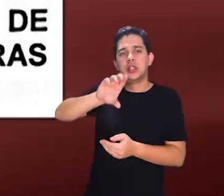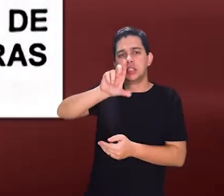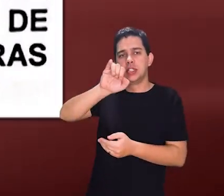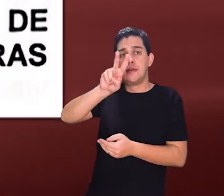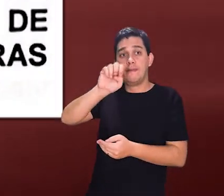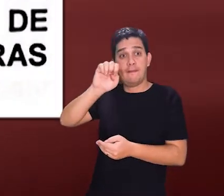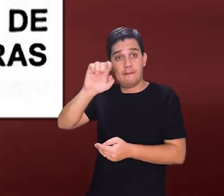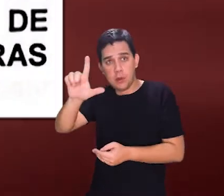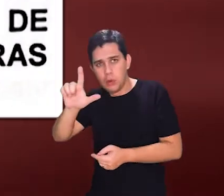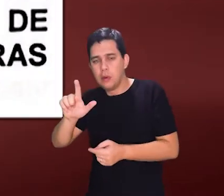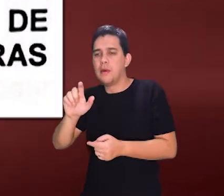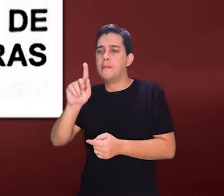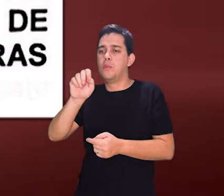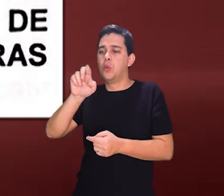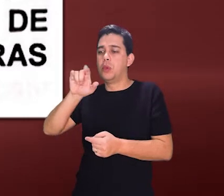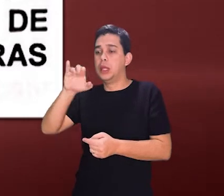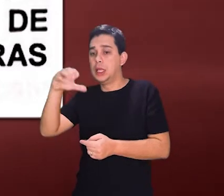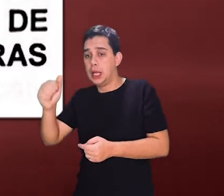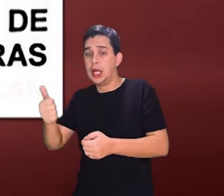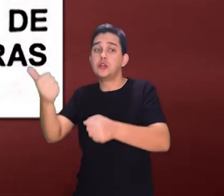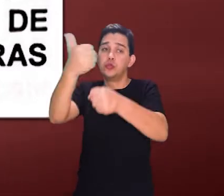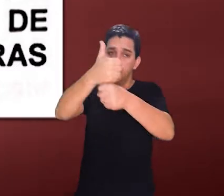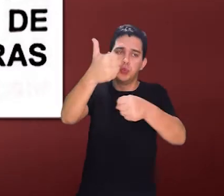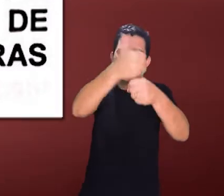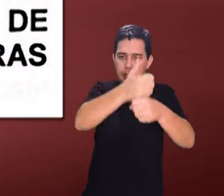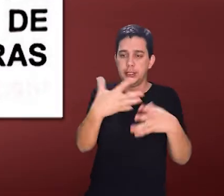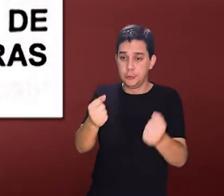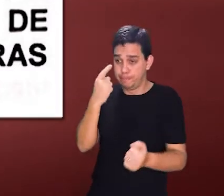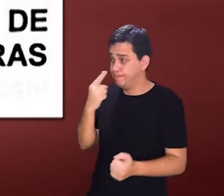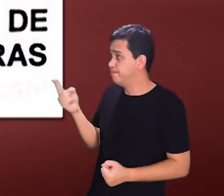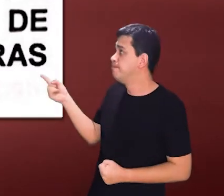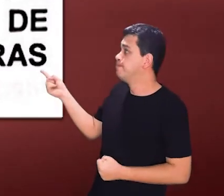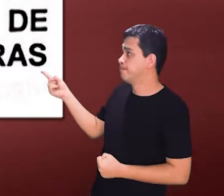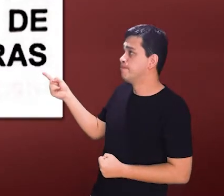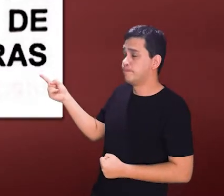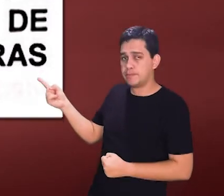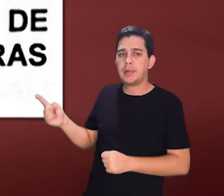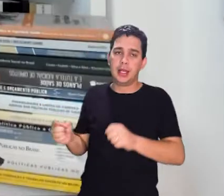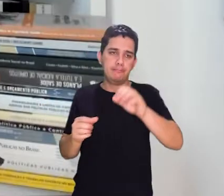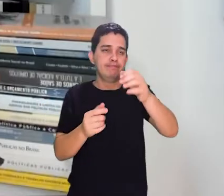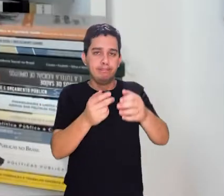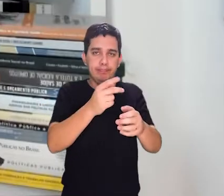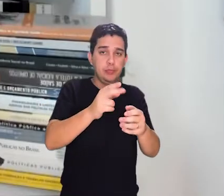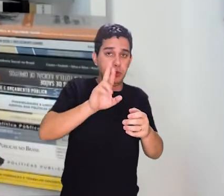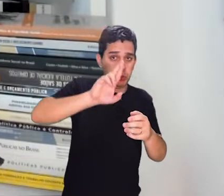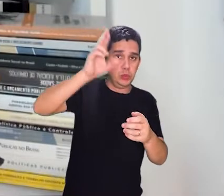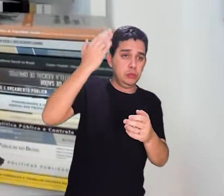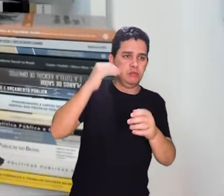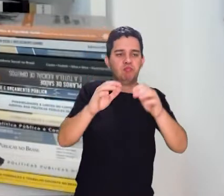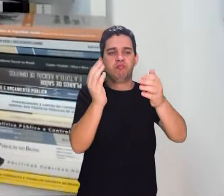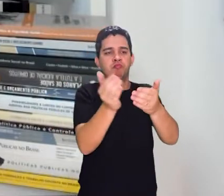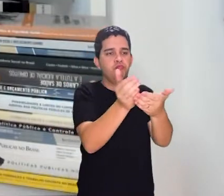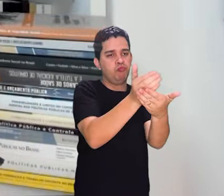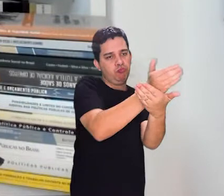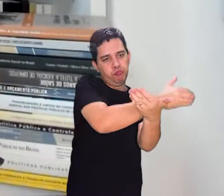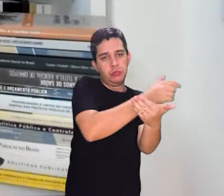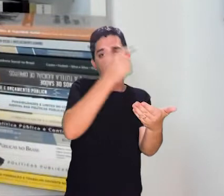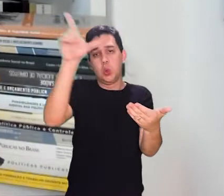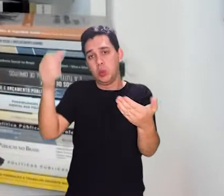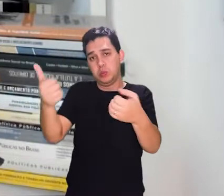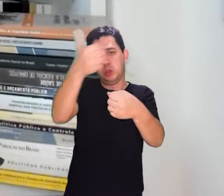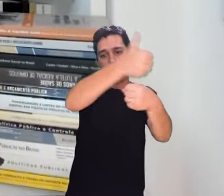a intervenção por meio de decreto municipal. Ao longo do processo de intervenção, nós induzimos